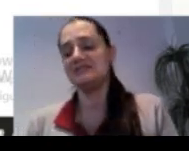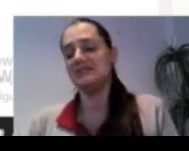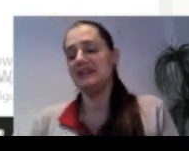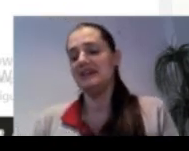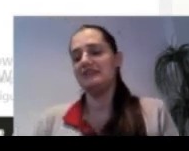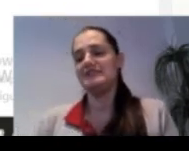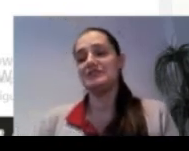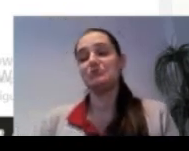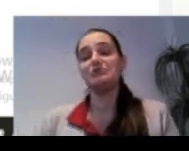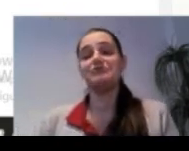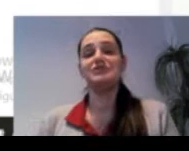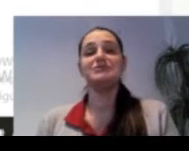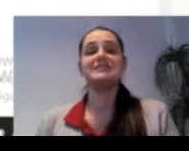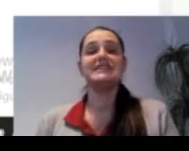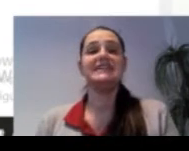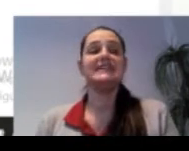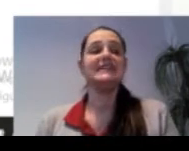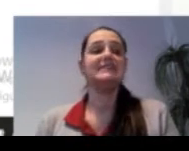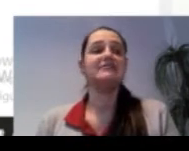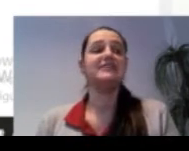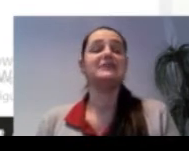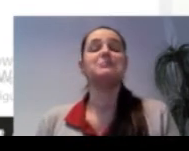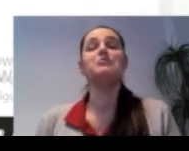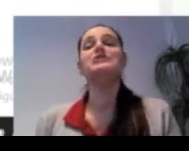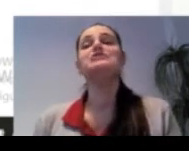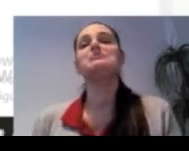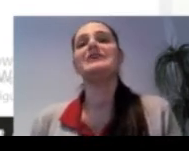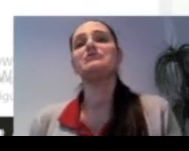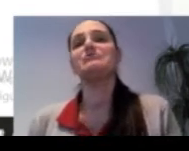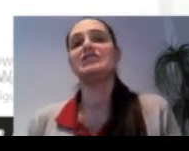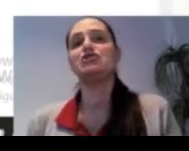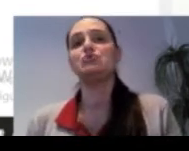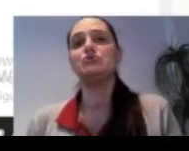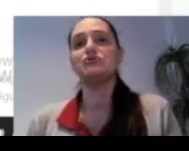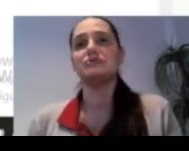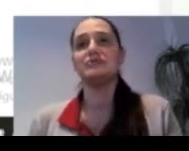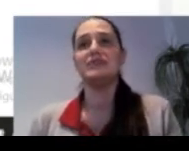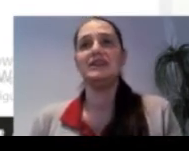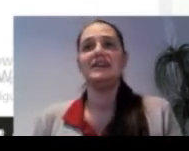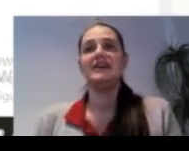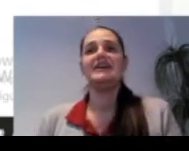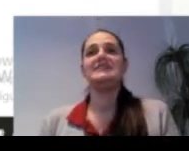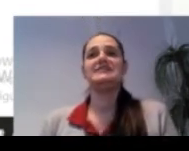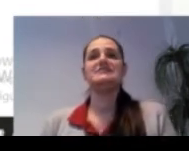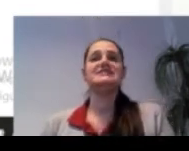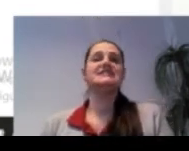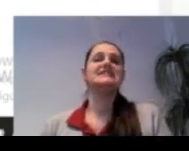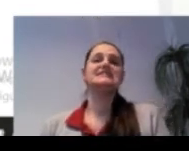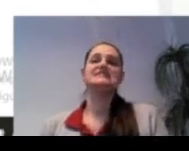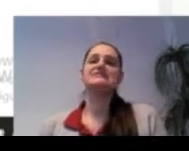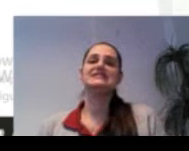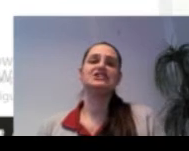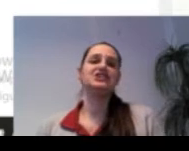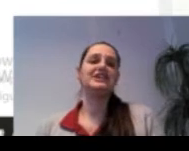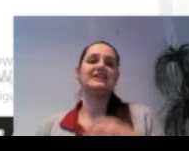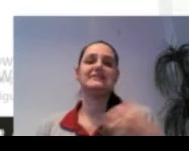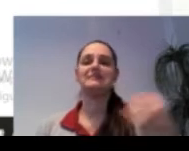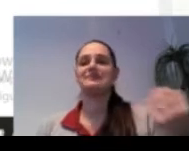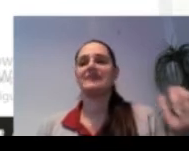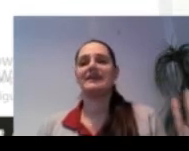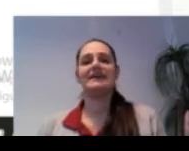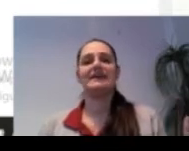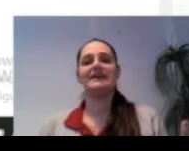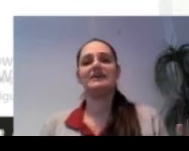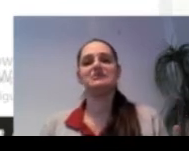dessa mutação, fazer com que o vírus ele fique muito mais contagioso. Então, se antes você